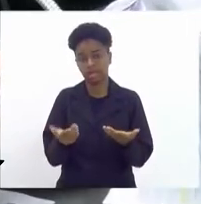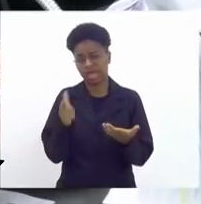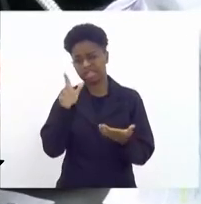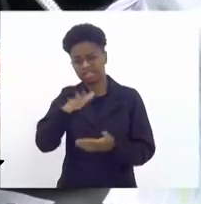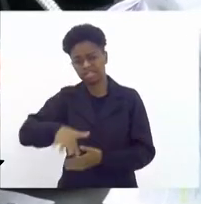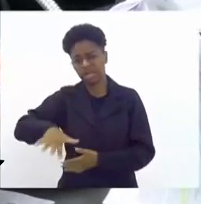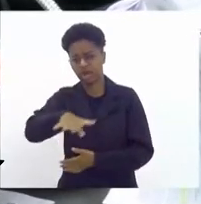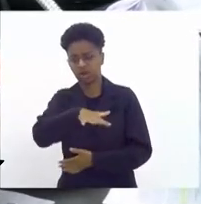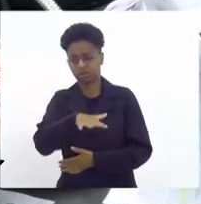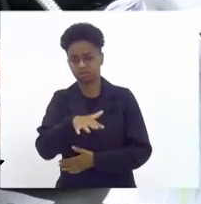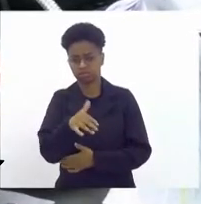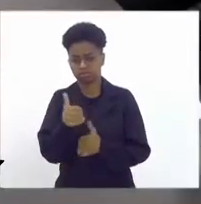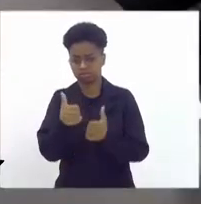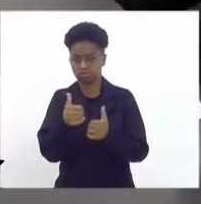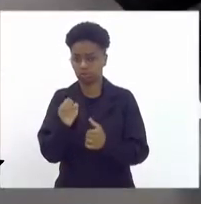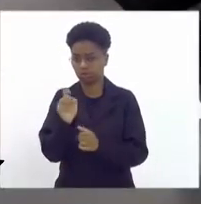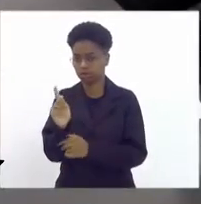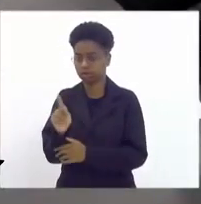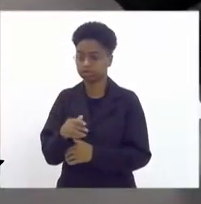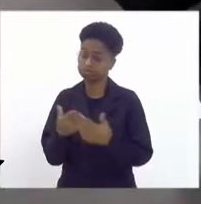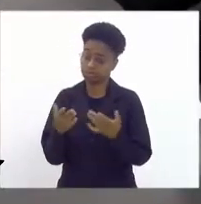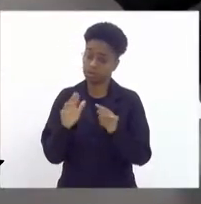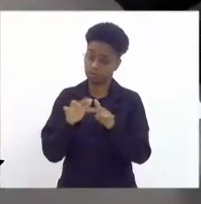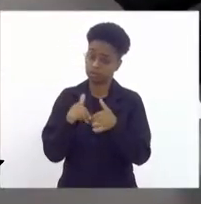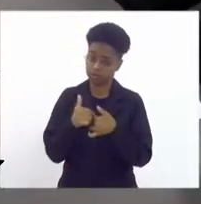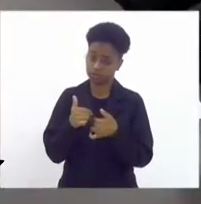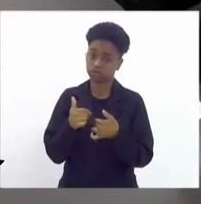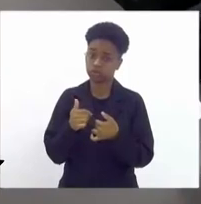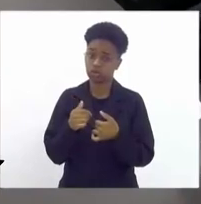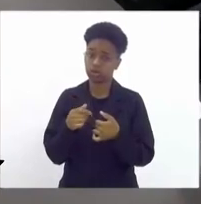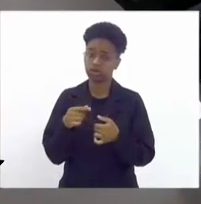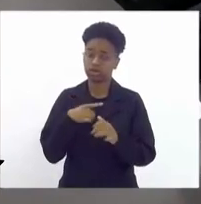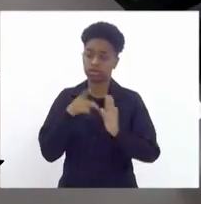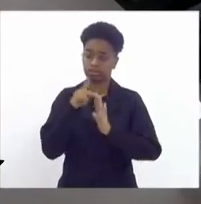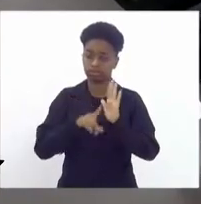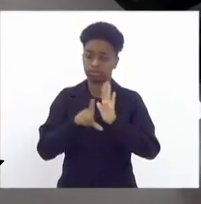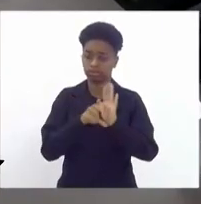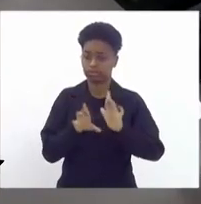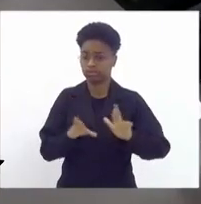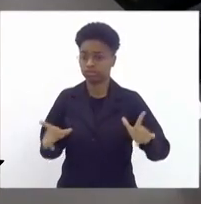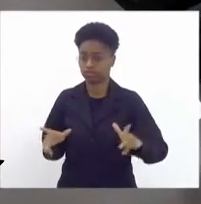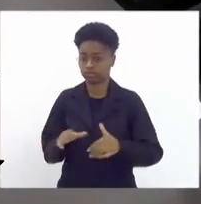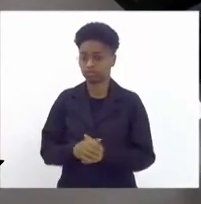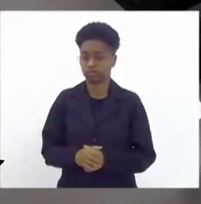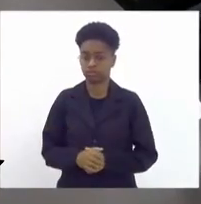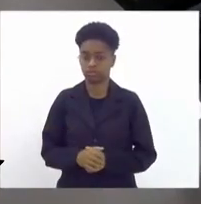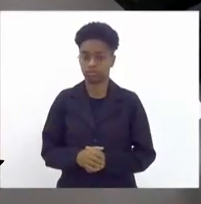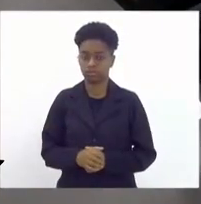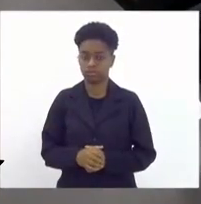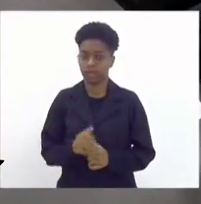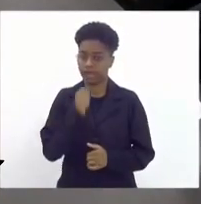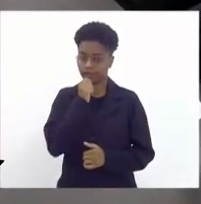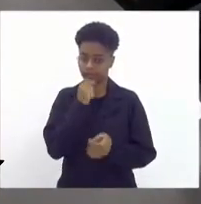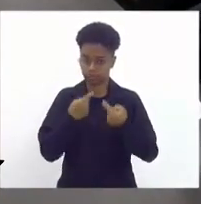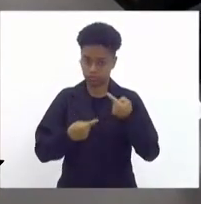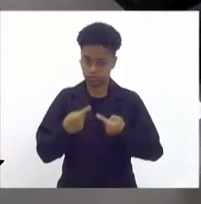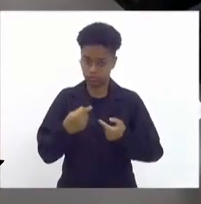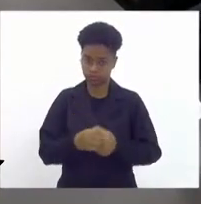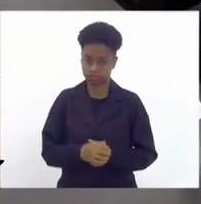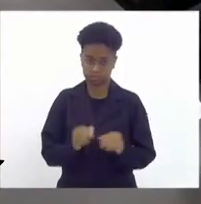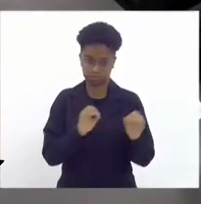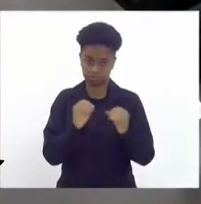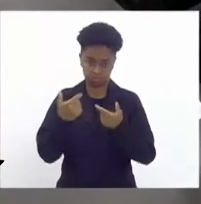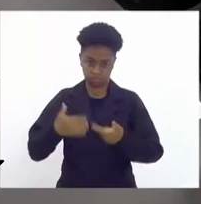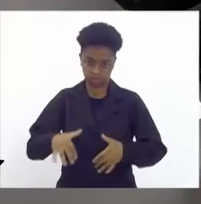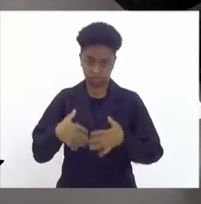Completa, mais amplo. Ok. Então, é nesse sentido. Okay. Saudar o deputado Fred Pacheco. Então, é nesse sentido. Ainda em discussão. Oi. Não havendo